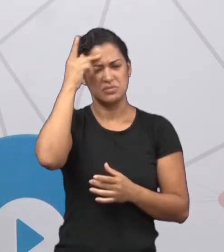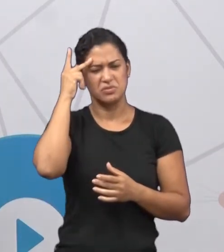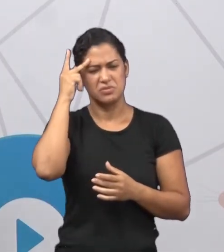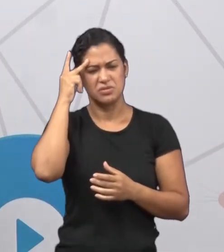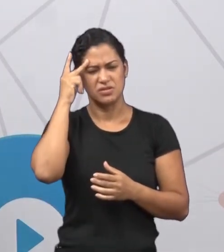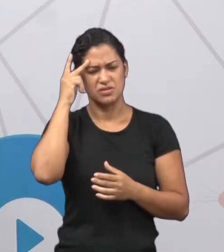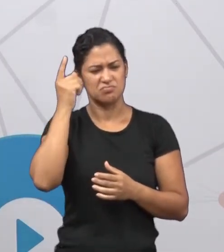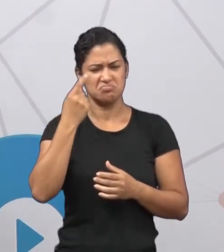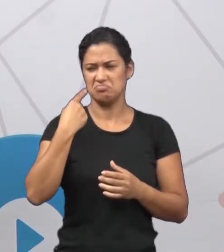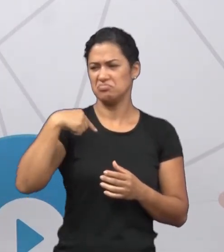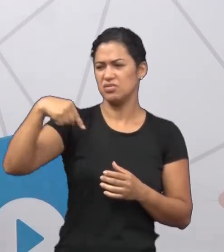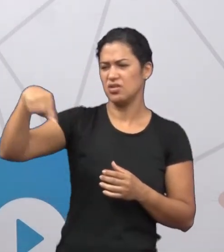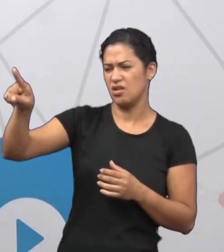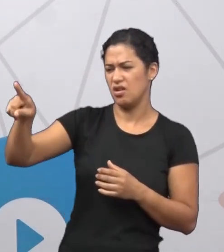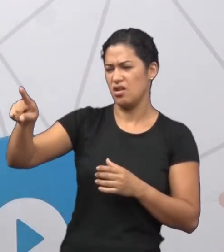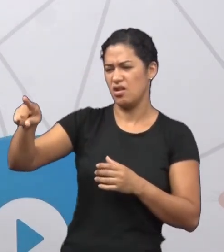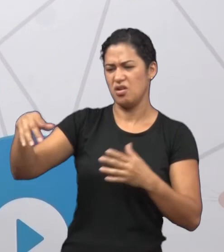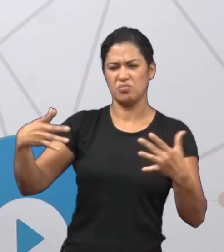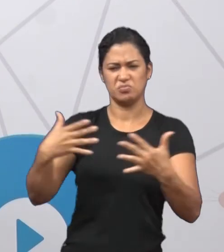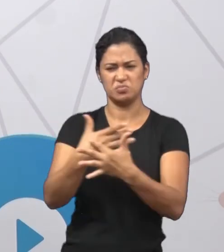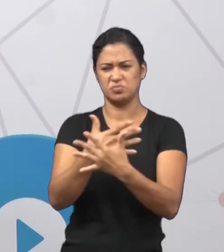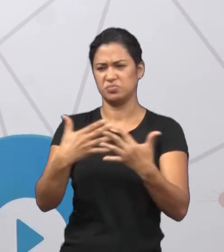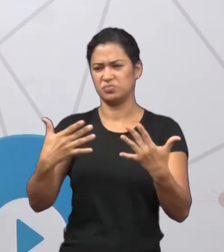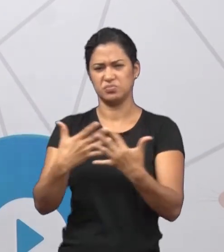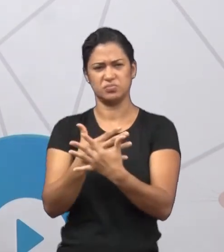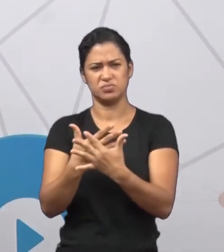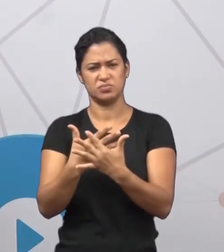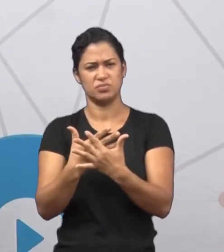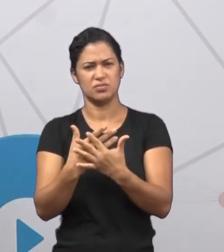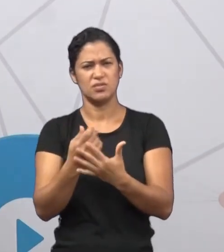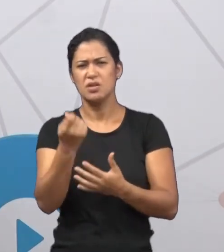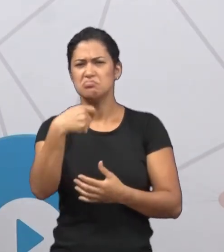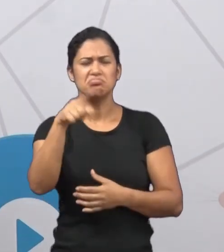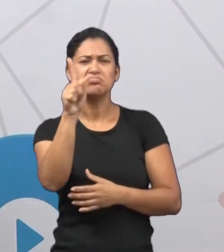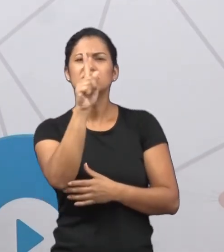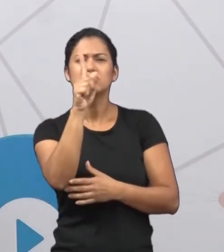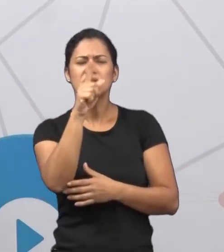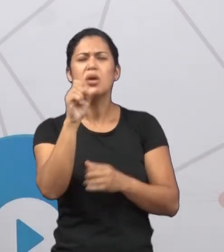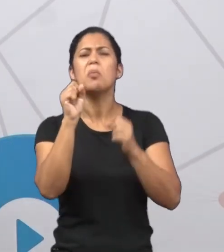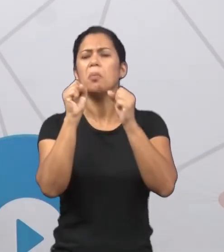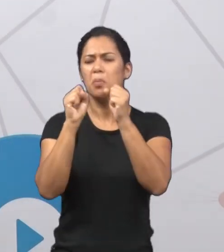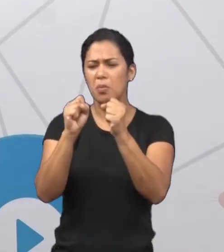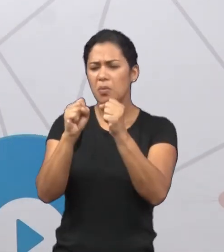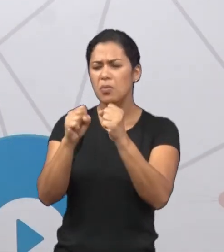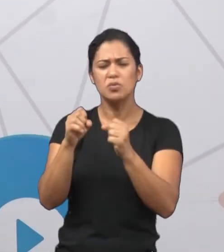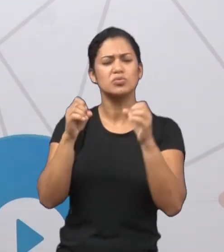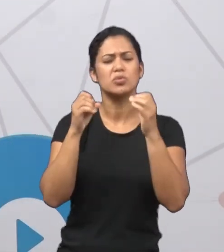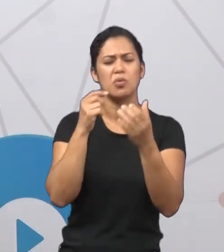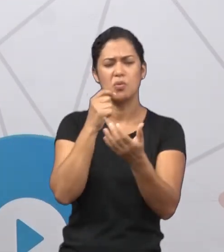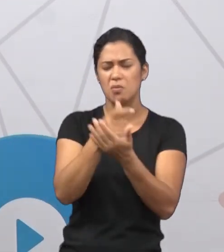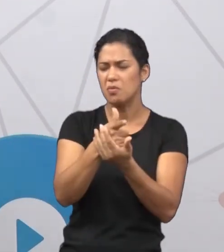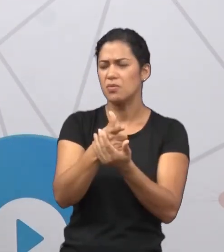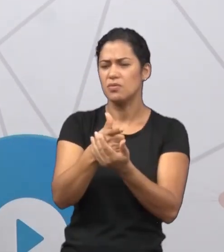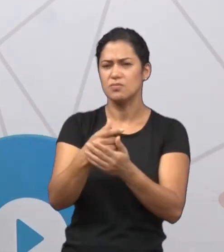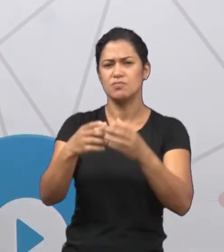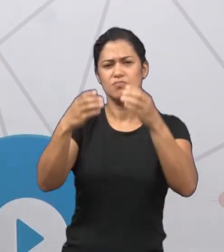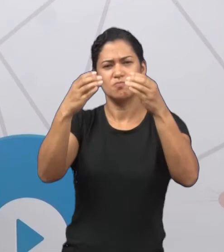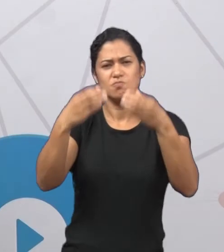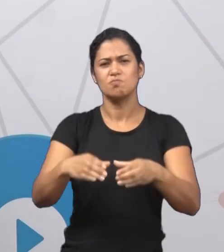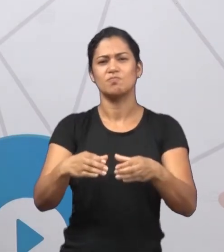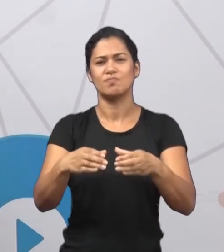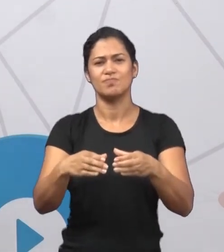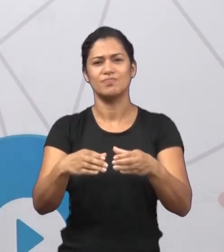cidade, ou algumas pessoas não precisam ir para outro lugar para comprar, porque no seu bairro já fornecem tudo aquilo que